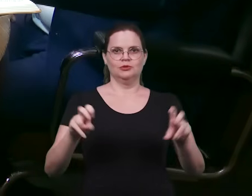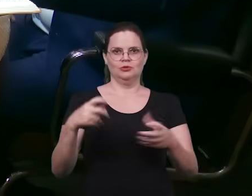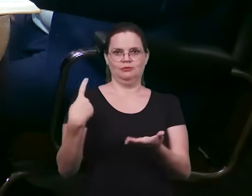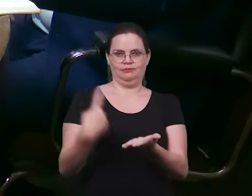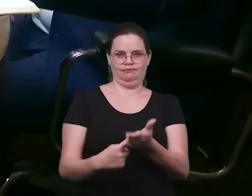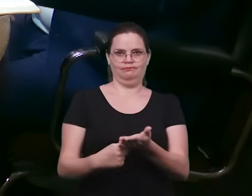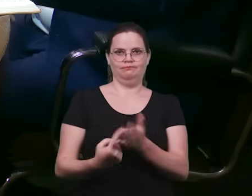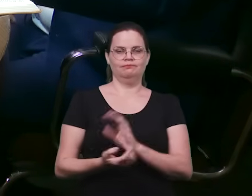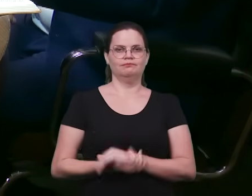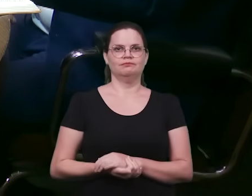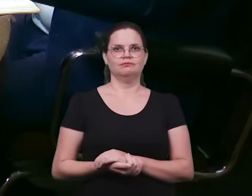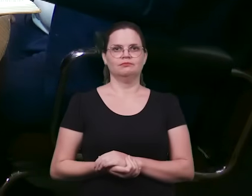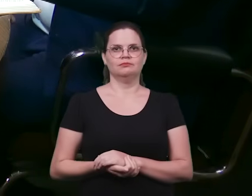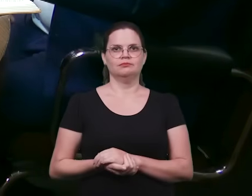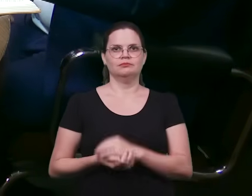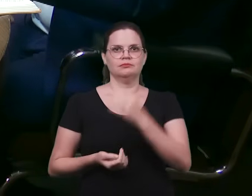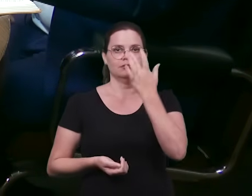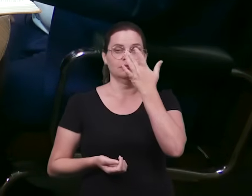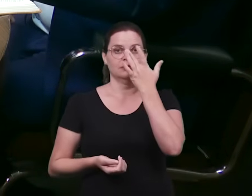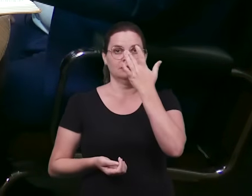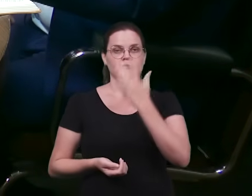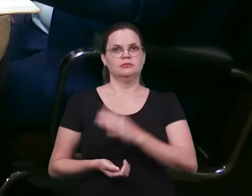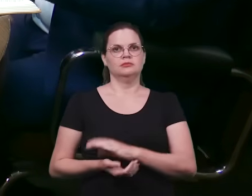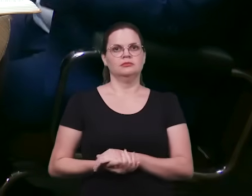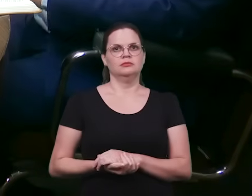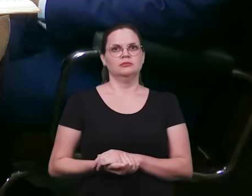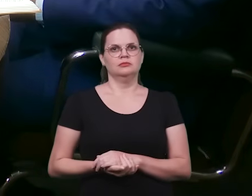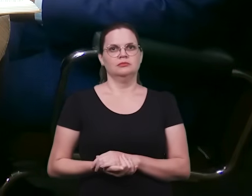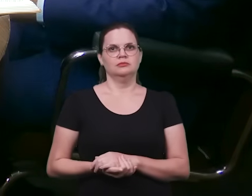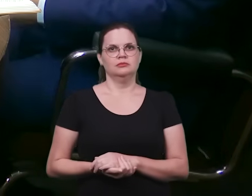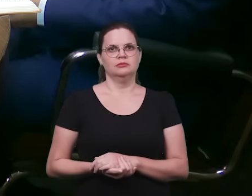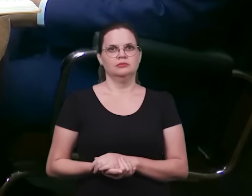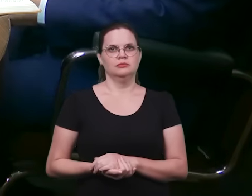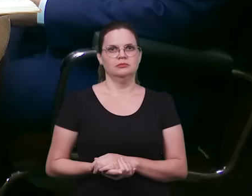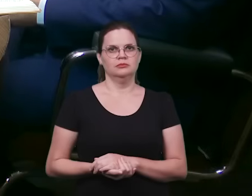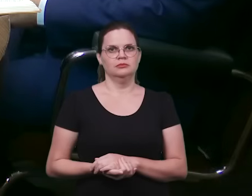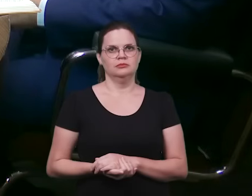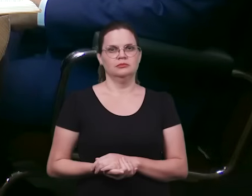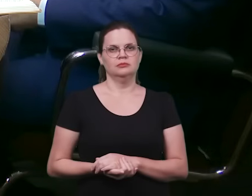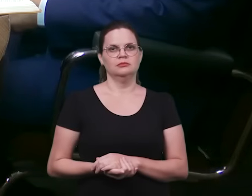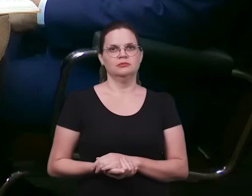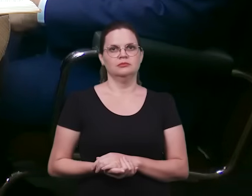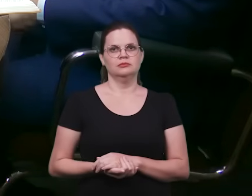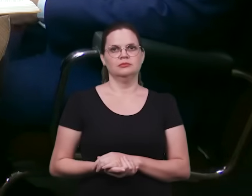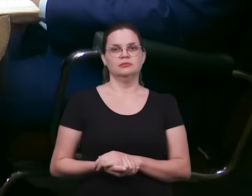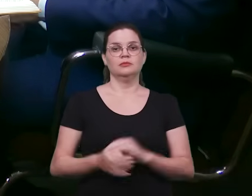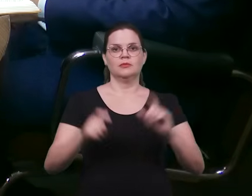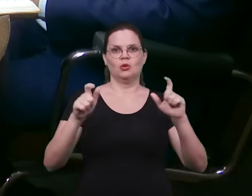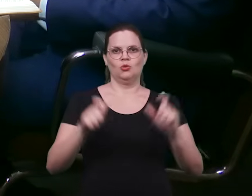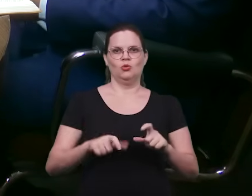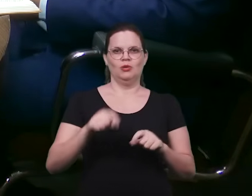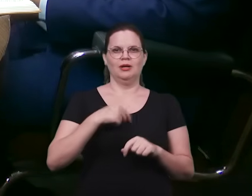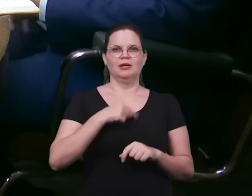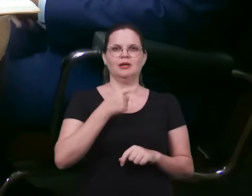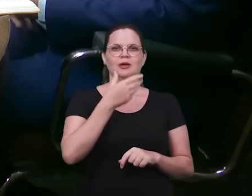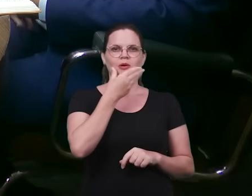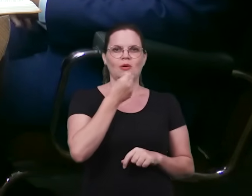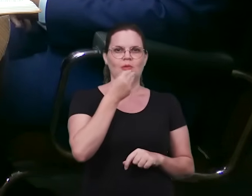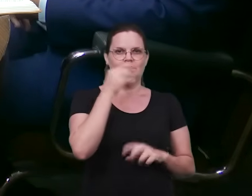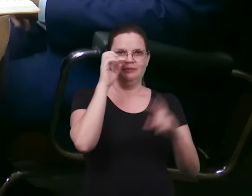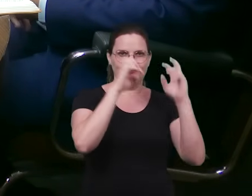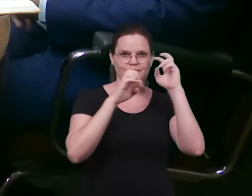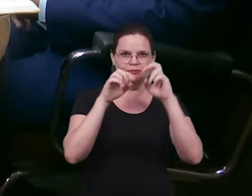graça, rememorando um pouquinho, lá em Cades Berneia, quando os espias voltaram,